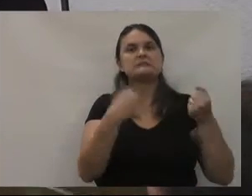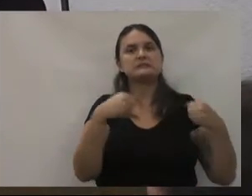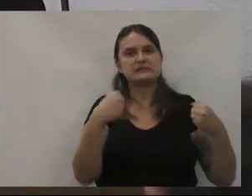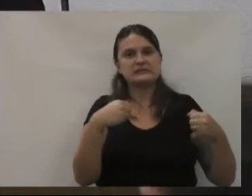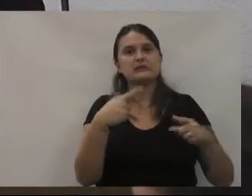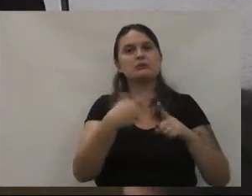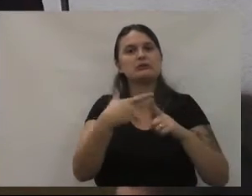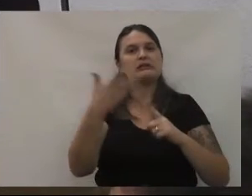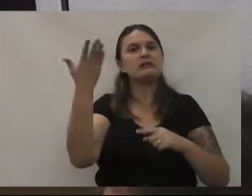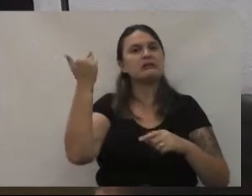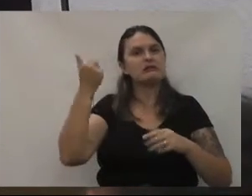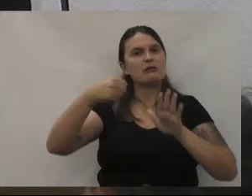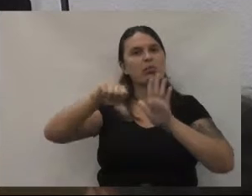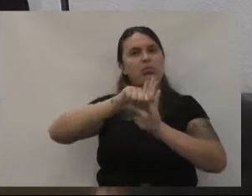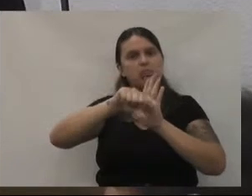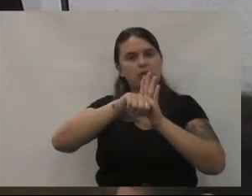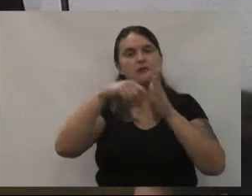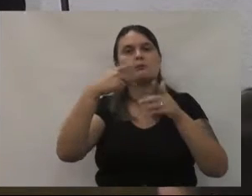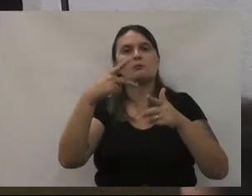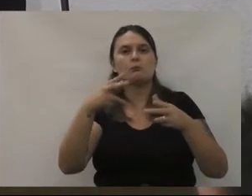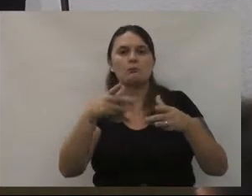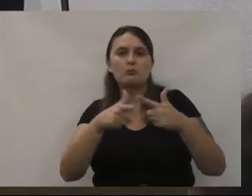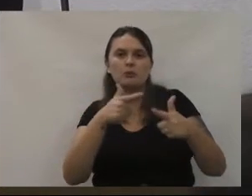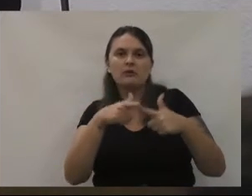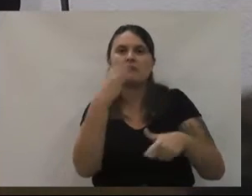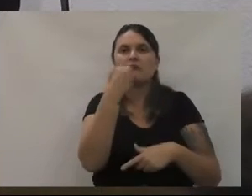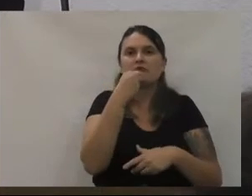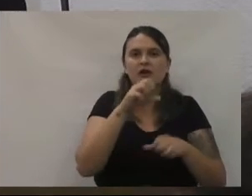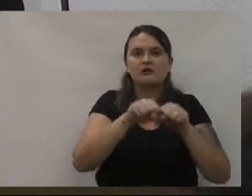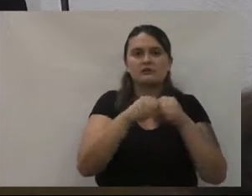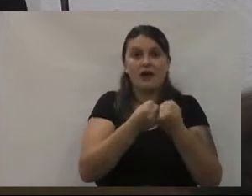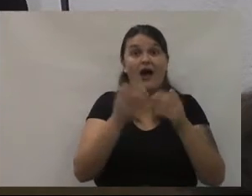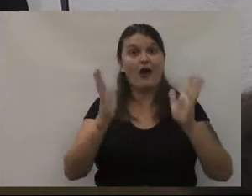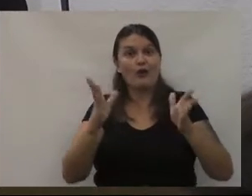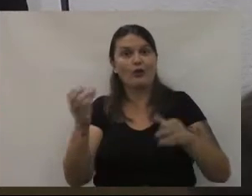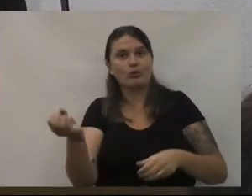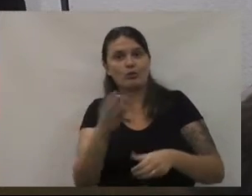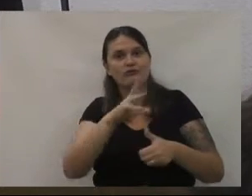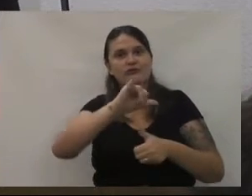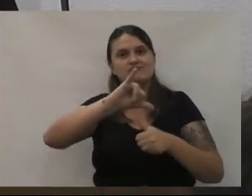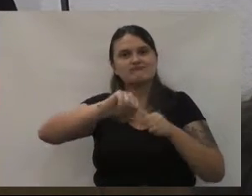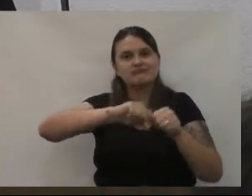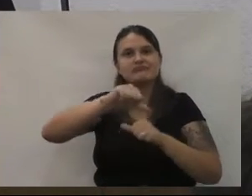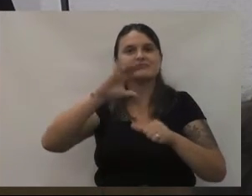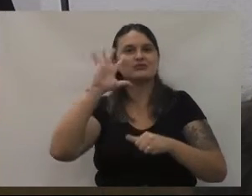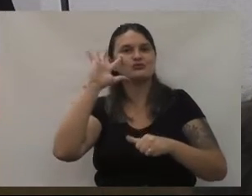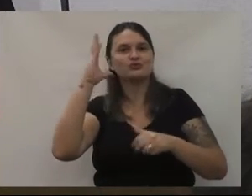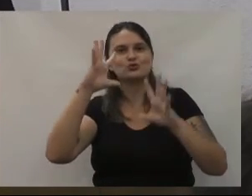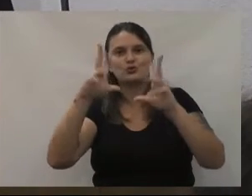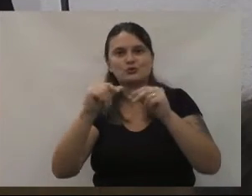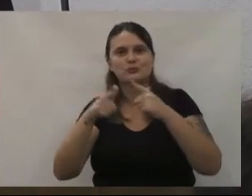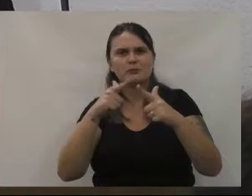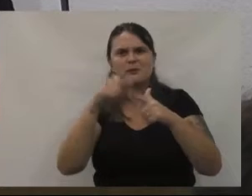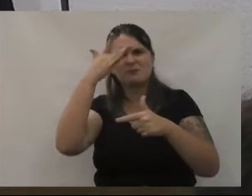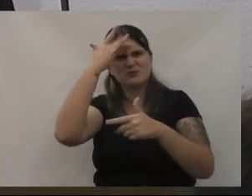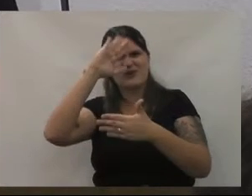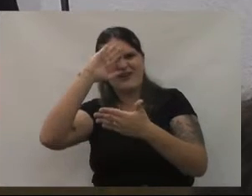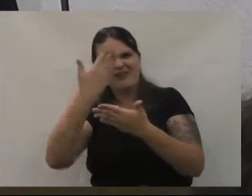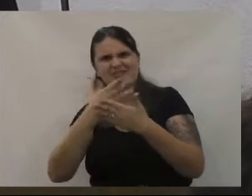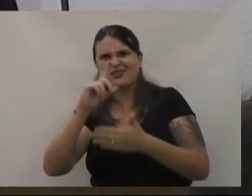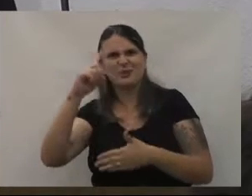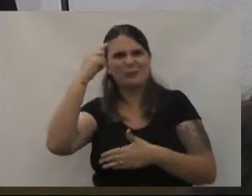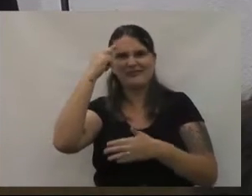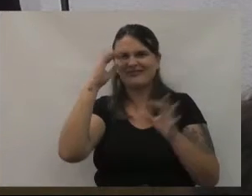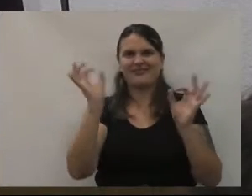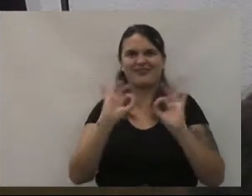deficitária e quebrada e a nova Previdência como seria a solução de tudo, tem gente que está acreditando, o pessoal não está pensando,